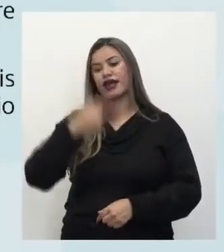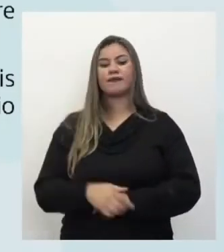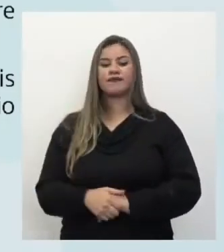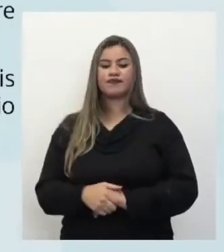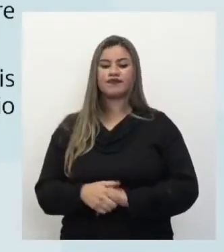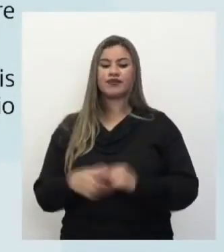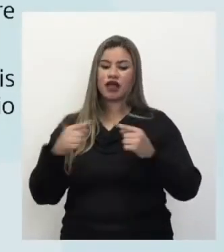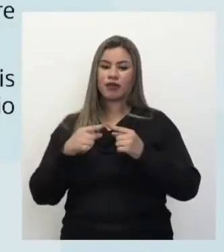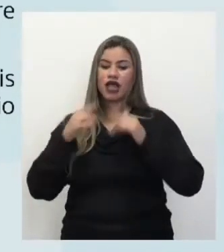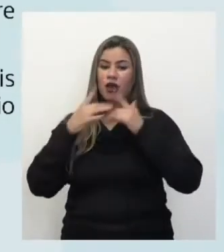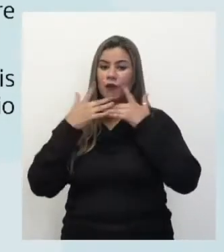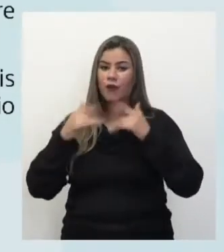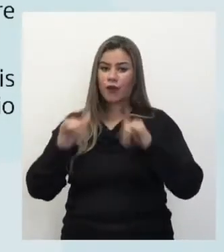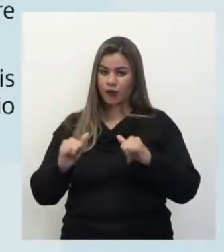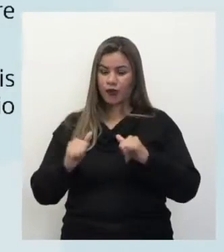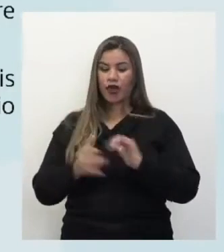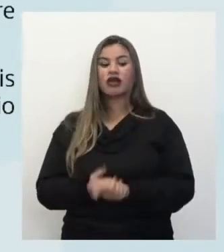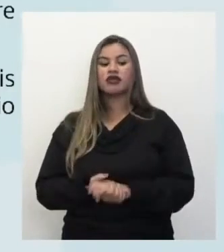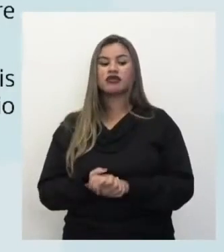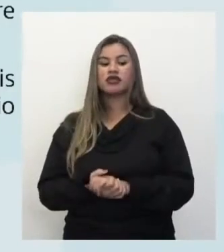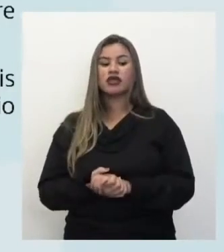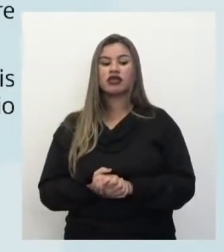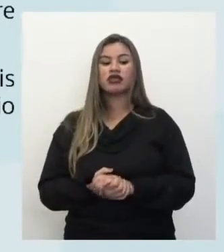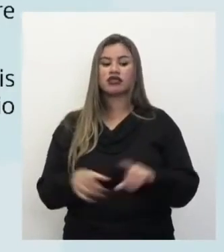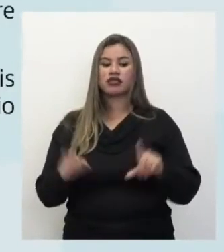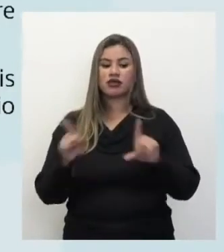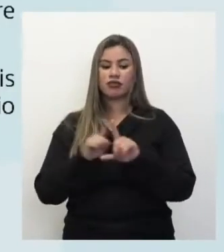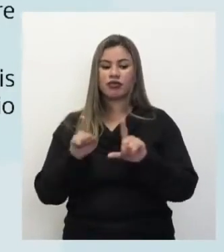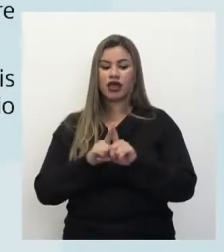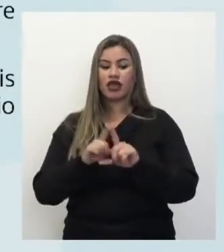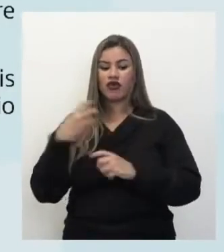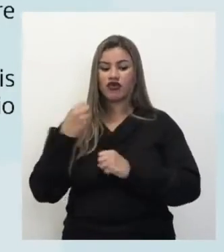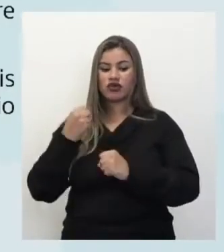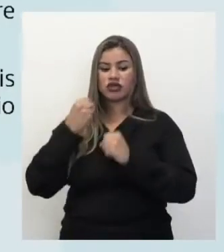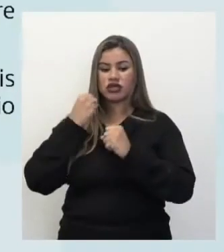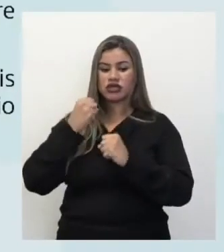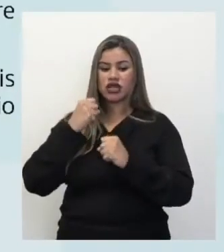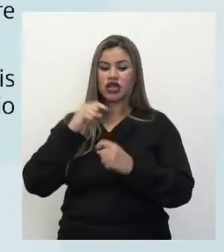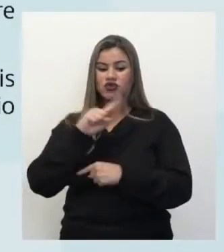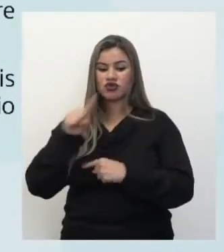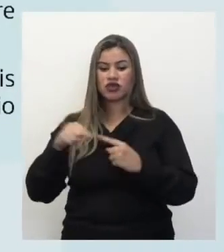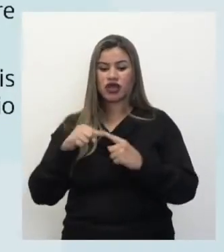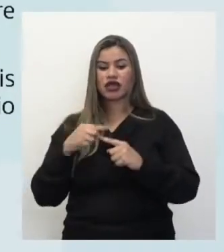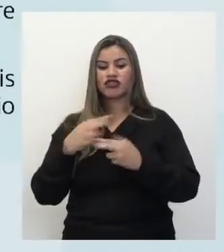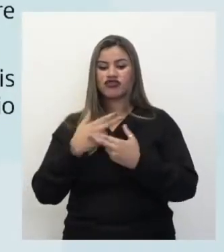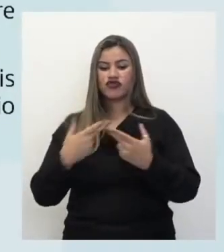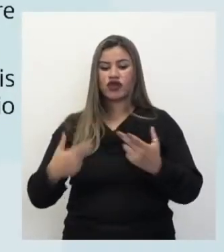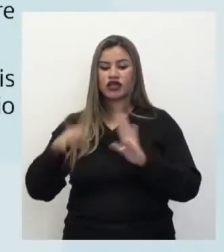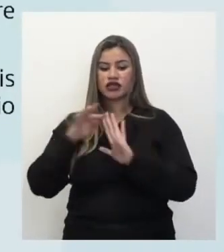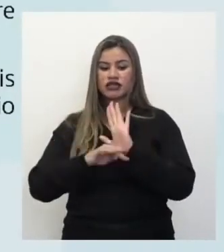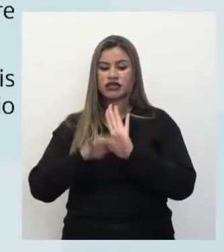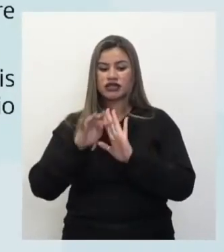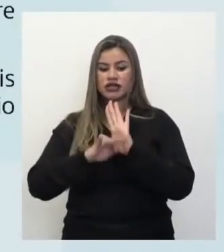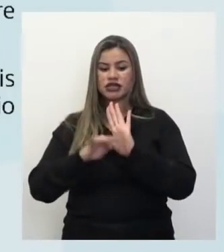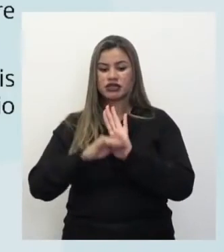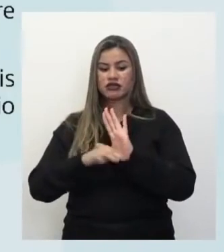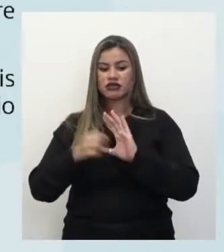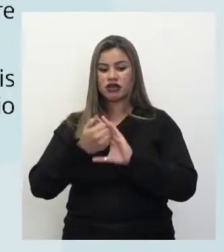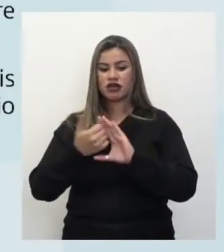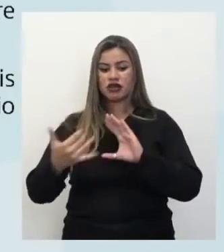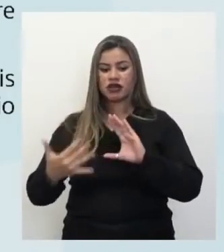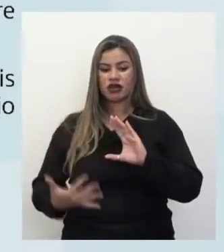dentro das campanhas e enfatizar a intencionalidade dos elementos textuais que caracterizam as campanhas